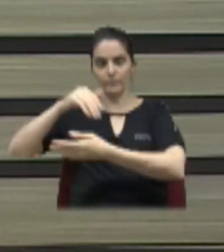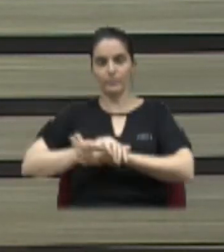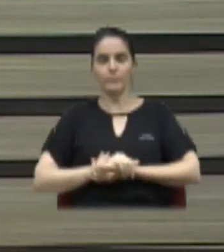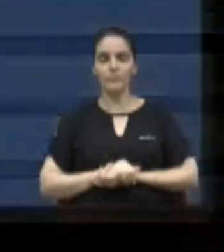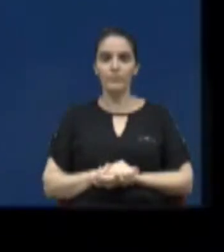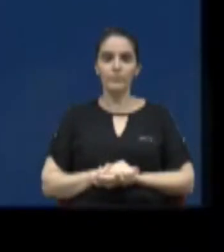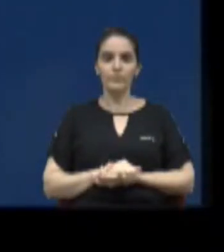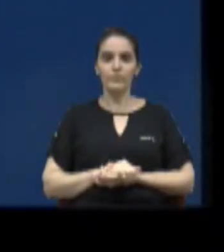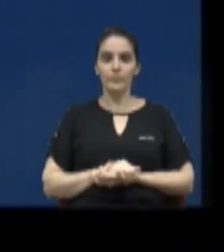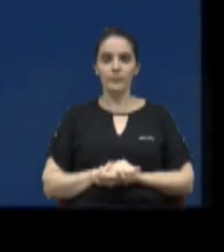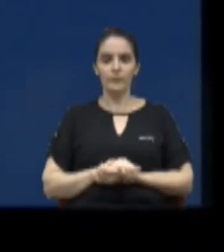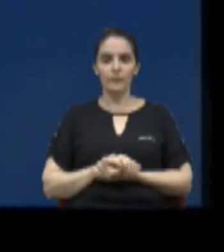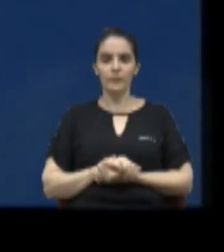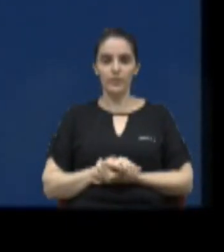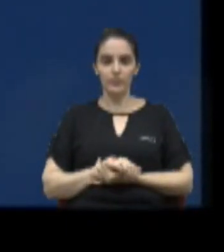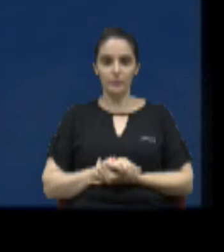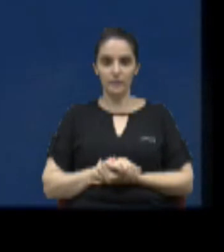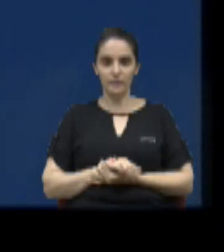vereadores.